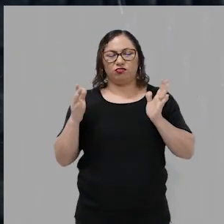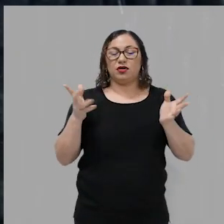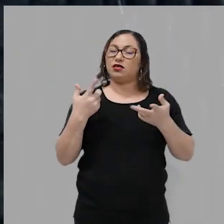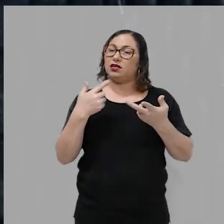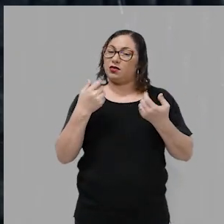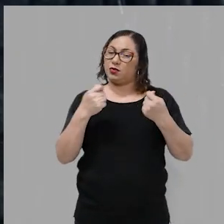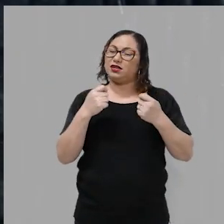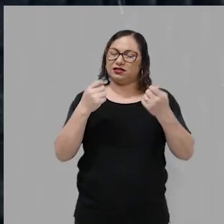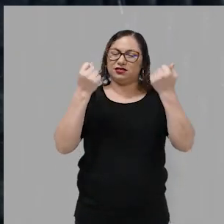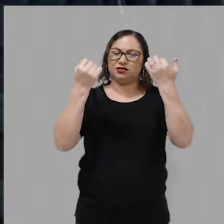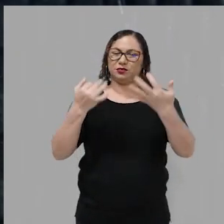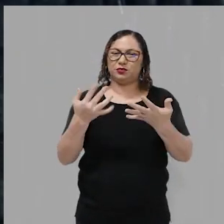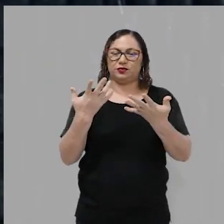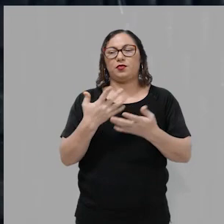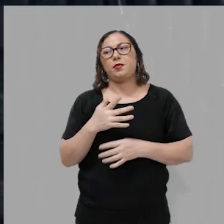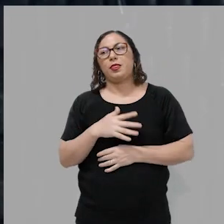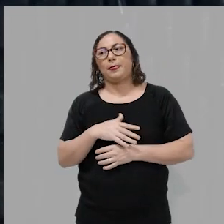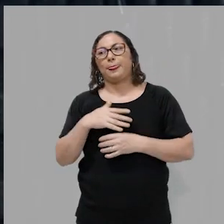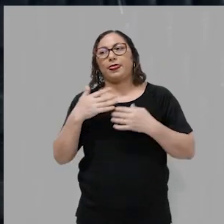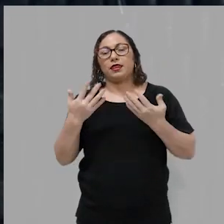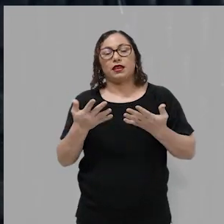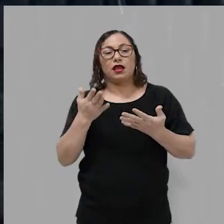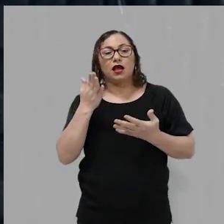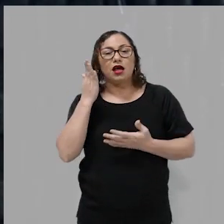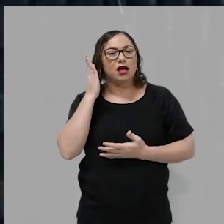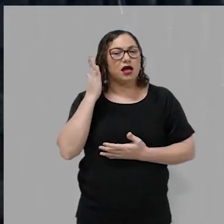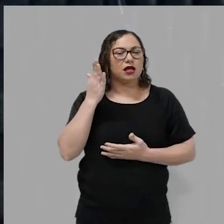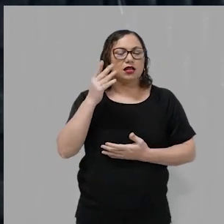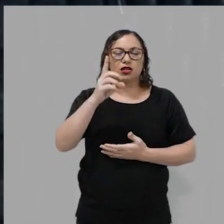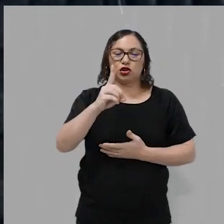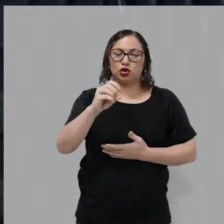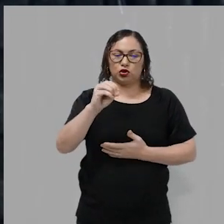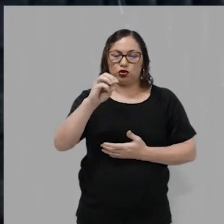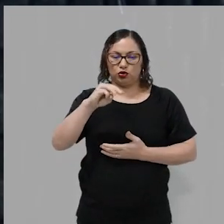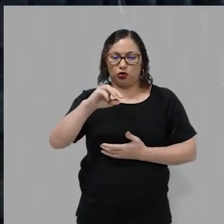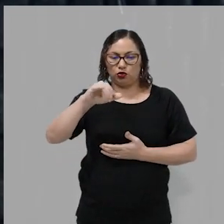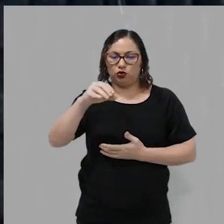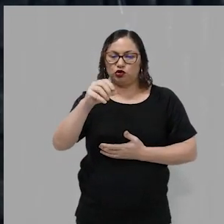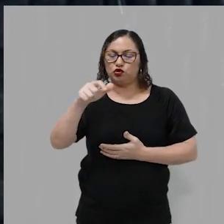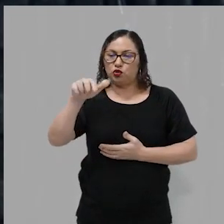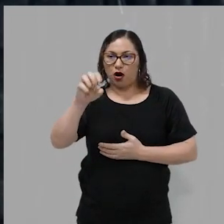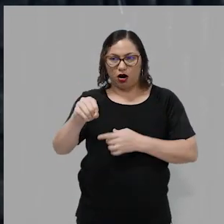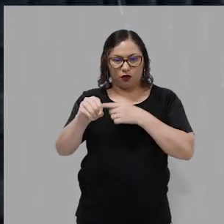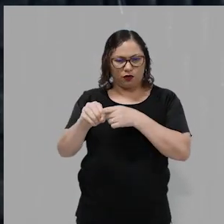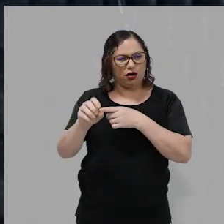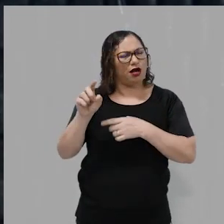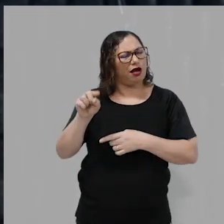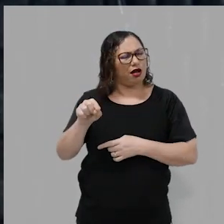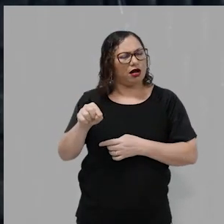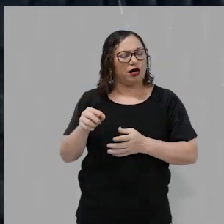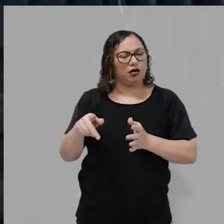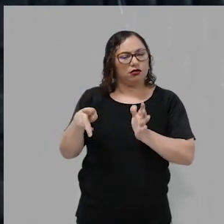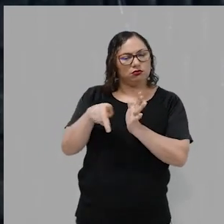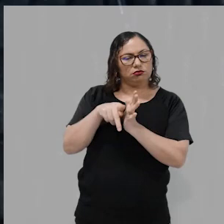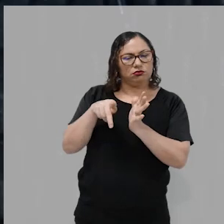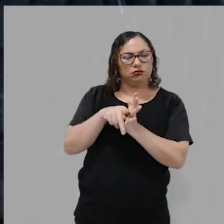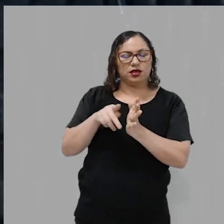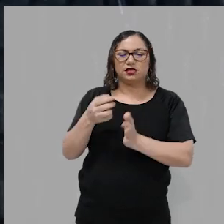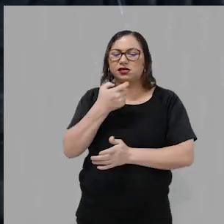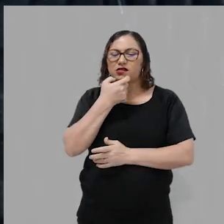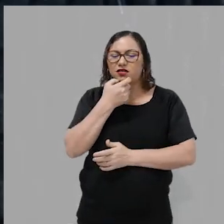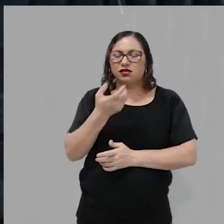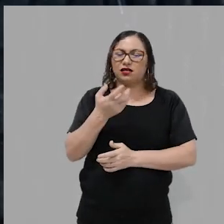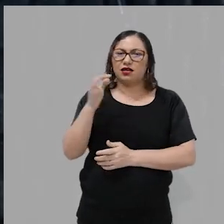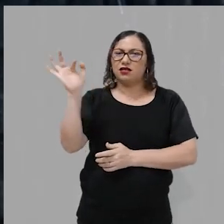o que aconteceu aqui no país. Então, Dom João era partidário dos ingleses. A França, de Napoleão